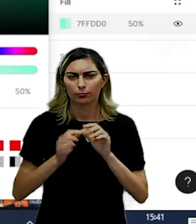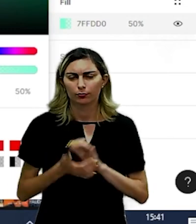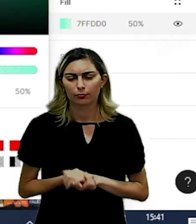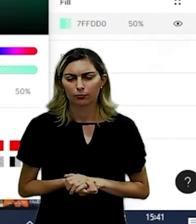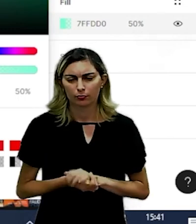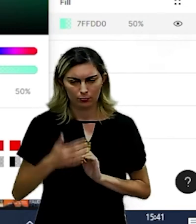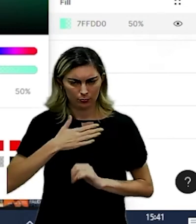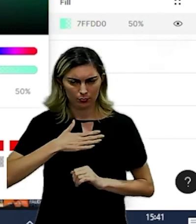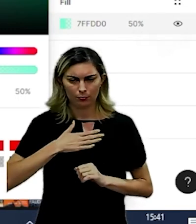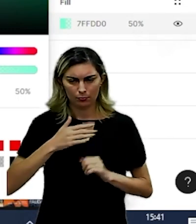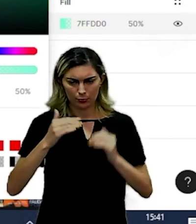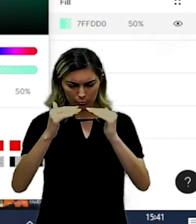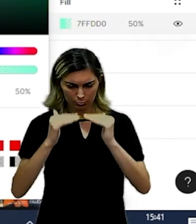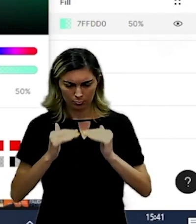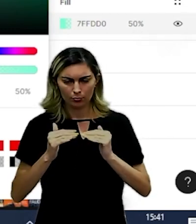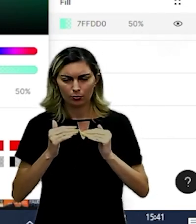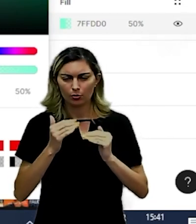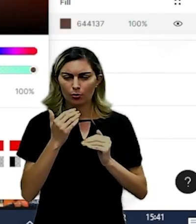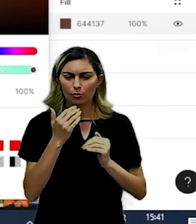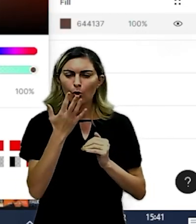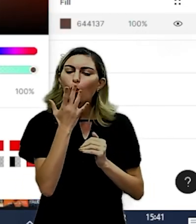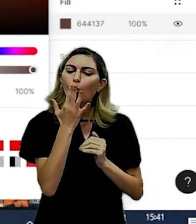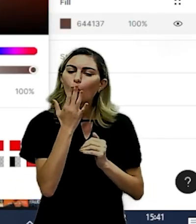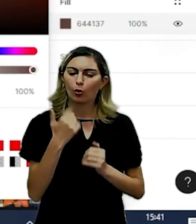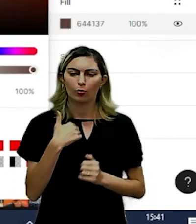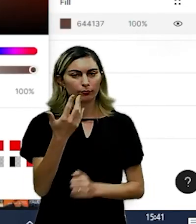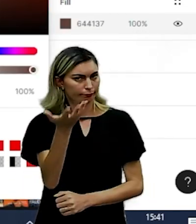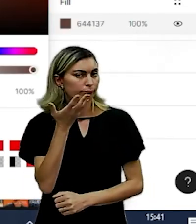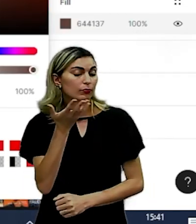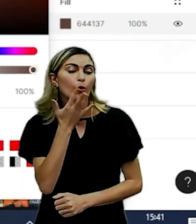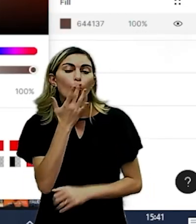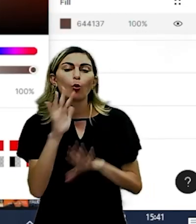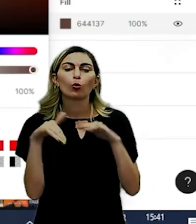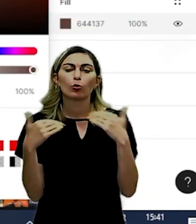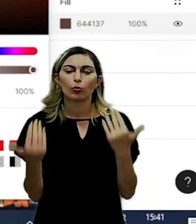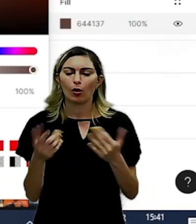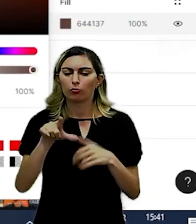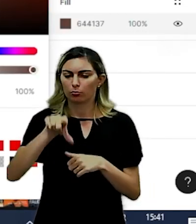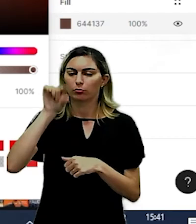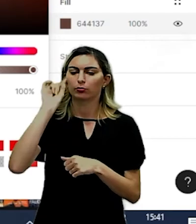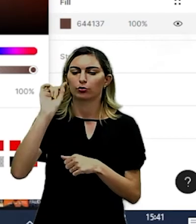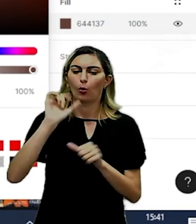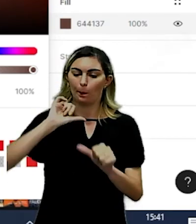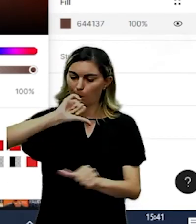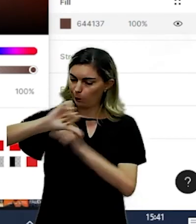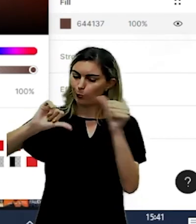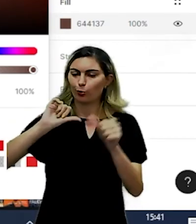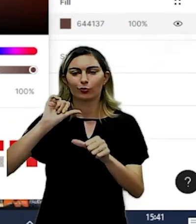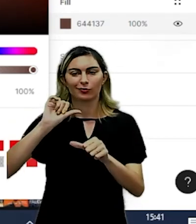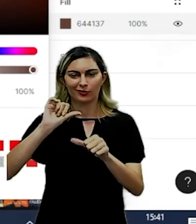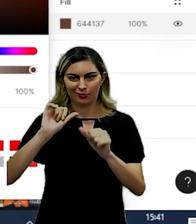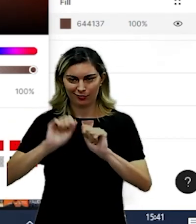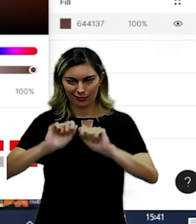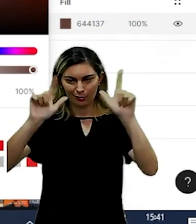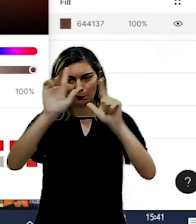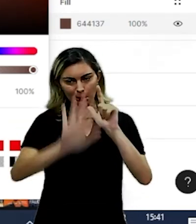Eu venho aqui, por exemplo, na cor que eu quero. E o meu elemento vai mudar automaticamente, certo?